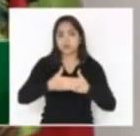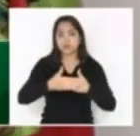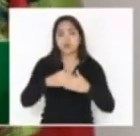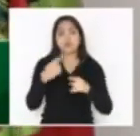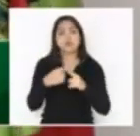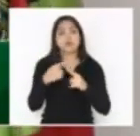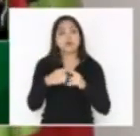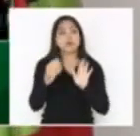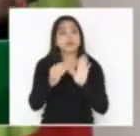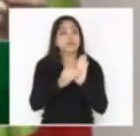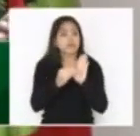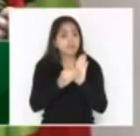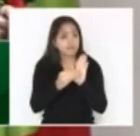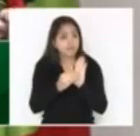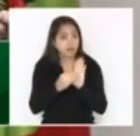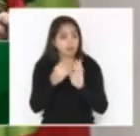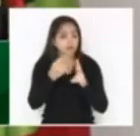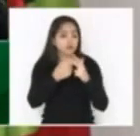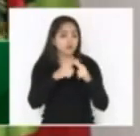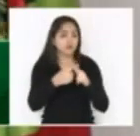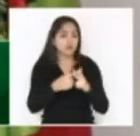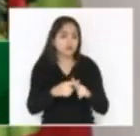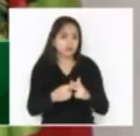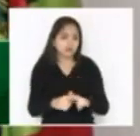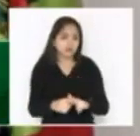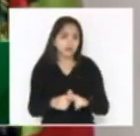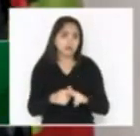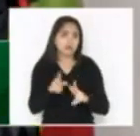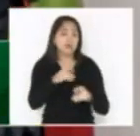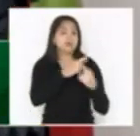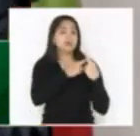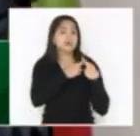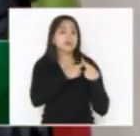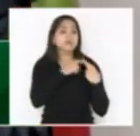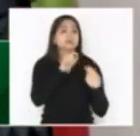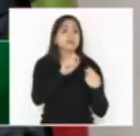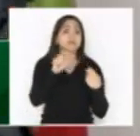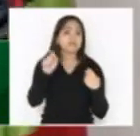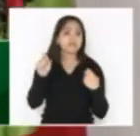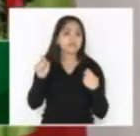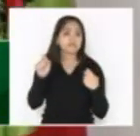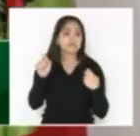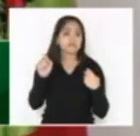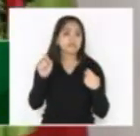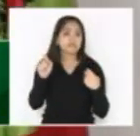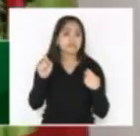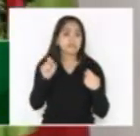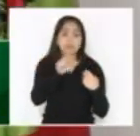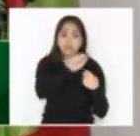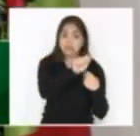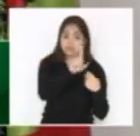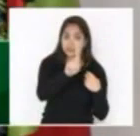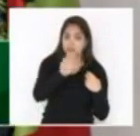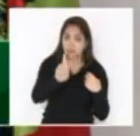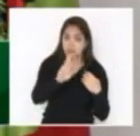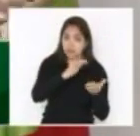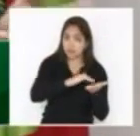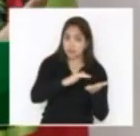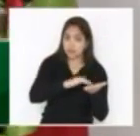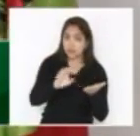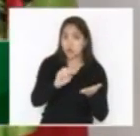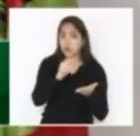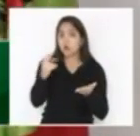falta de manutenção. E aí a responsabilidade é de quem? É das ADRs ou é